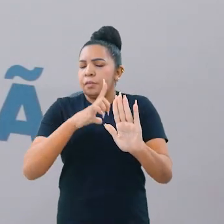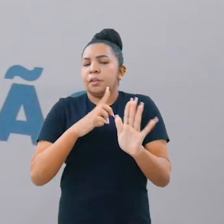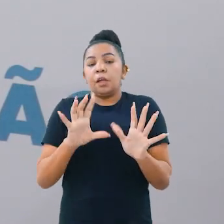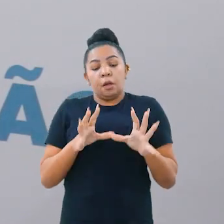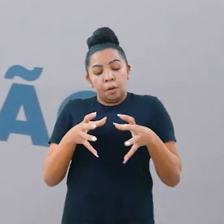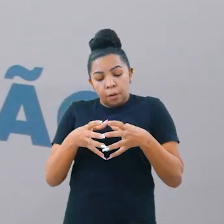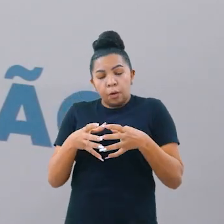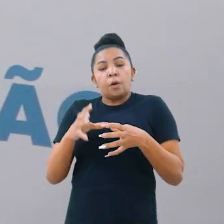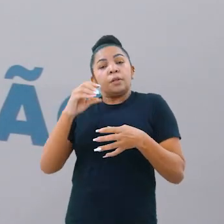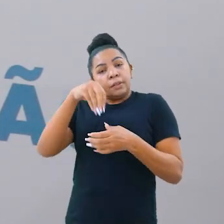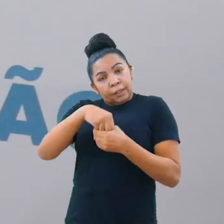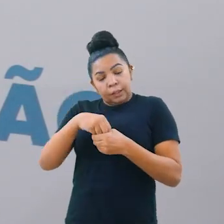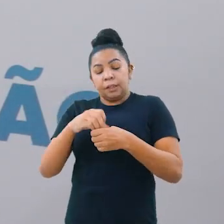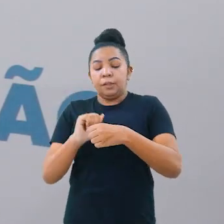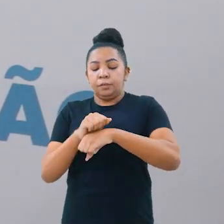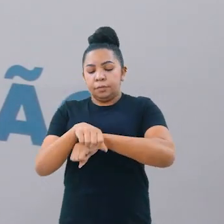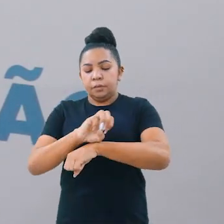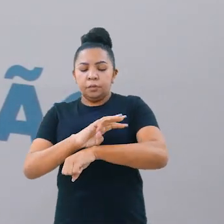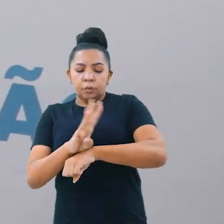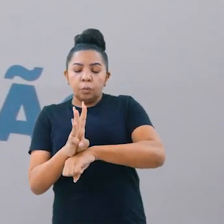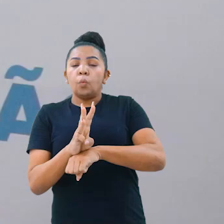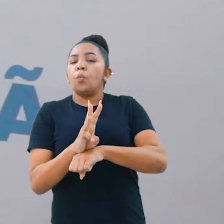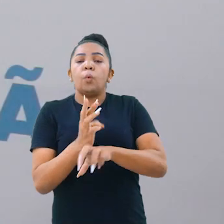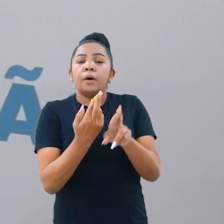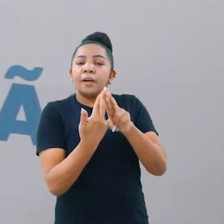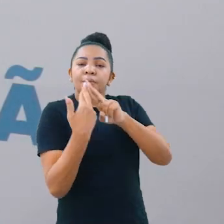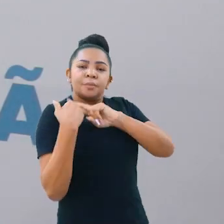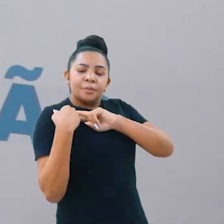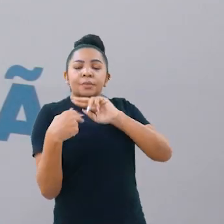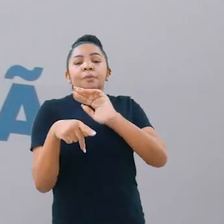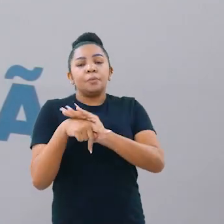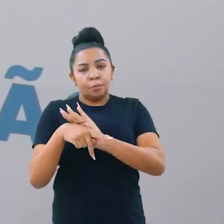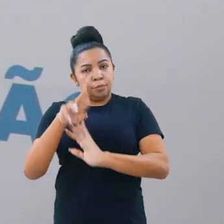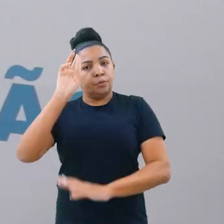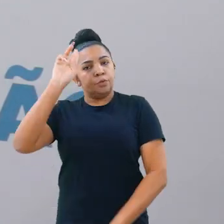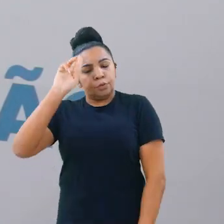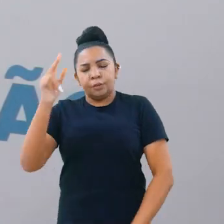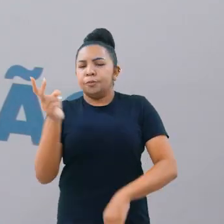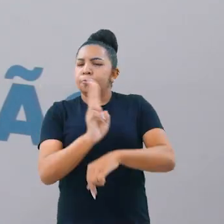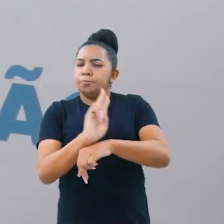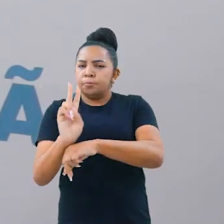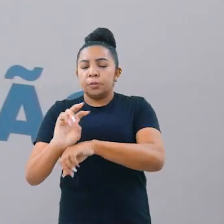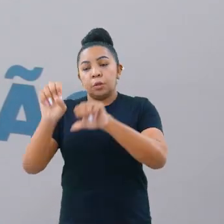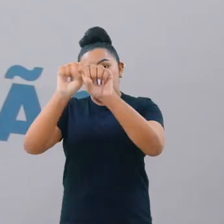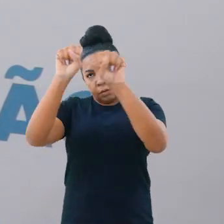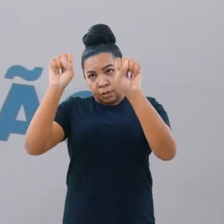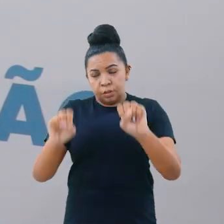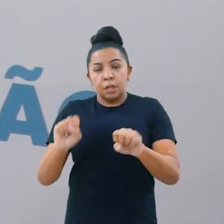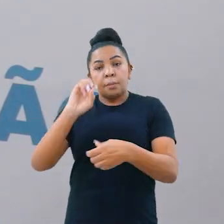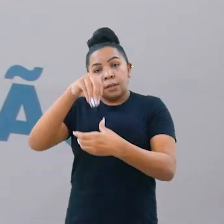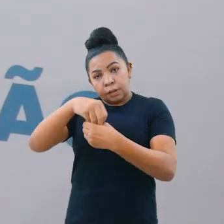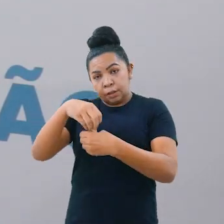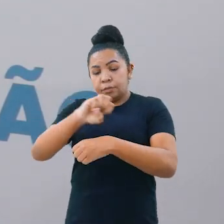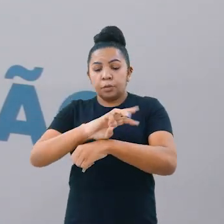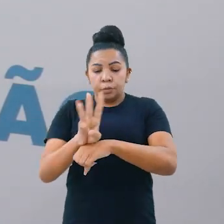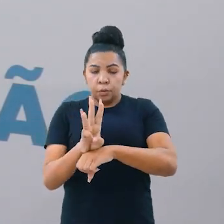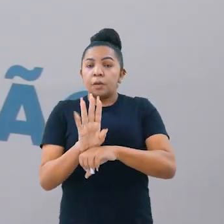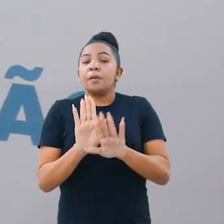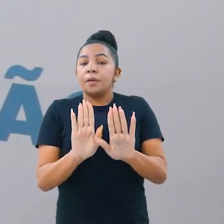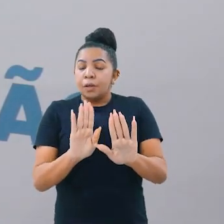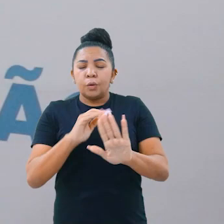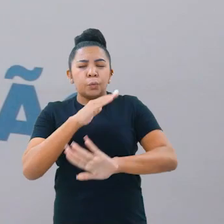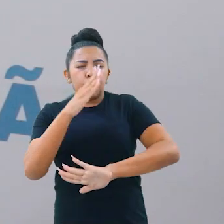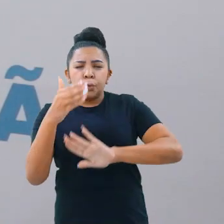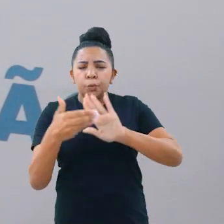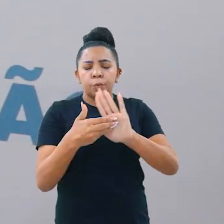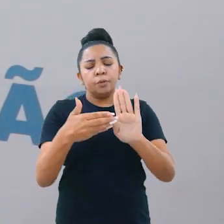existe uma comissão dentro da universidade que é responsável por gerir também o sistema aqui dentro da UEMA. Mas